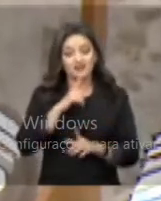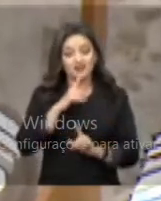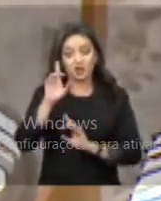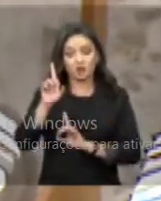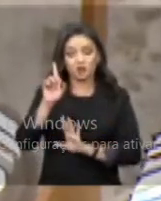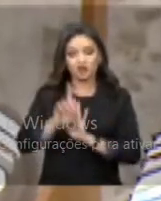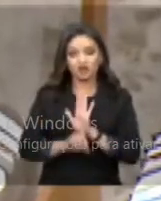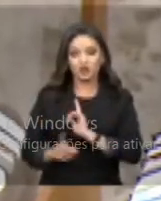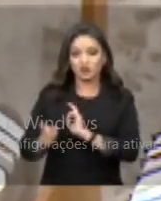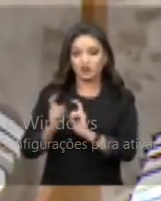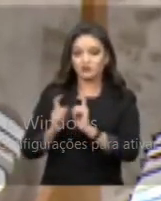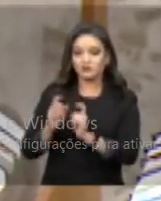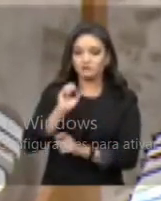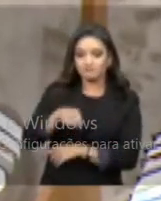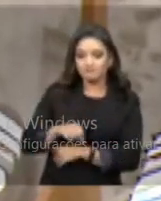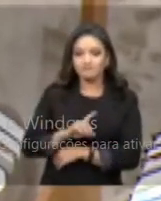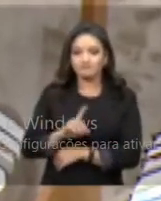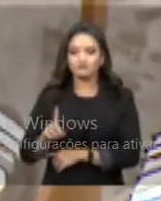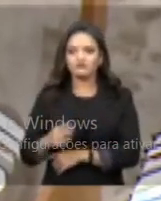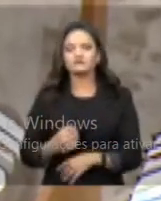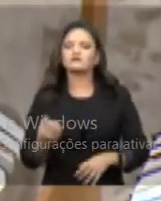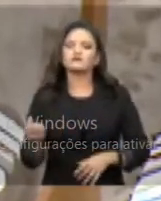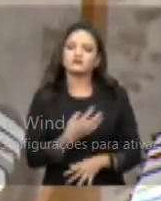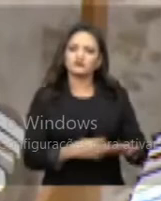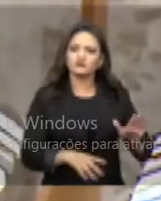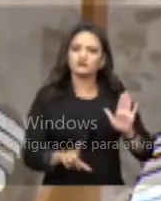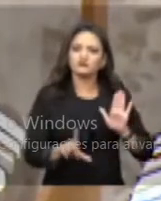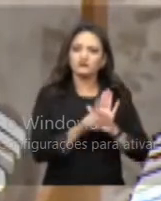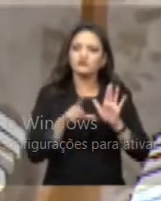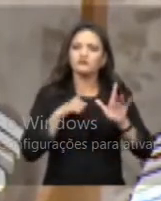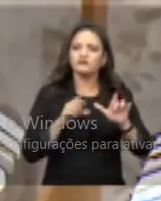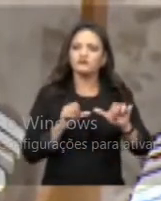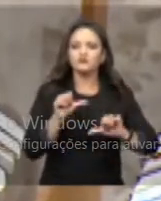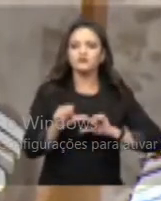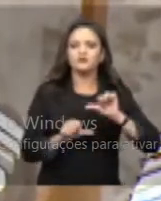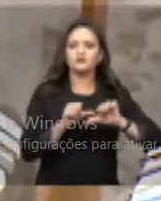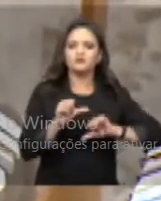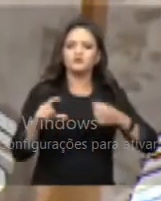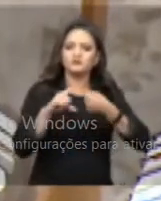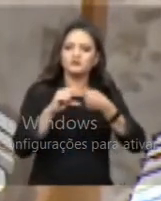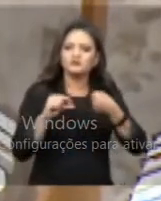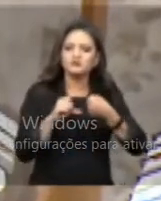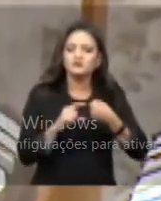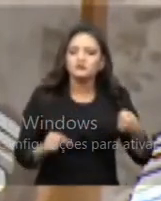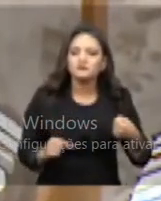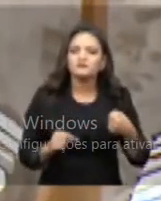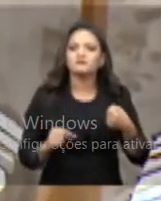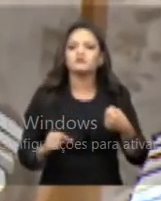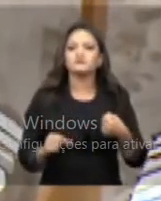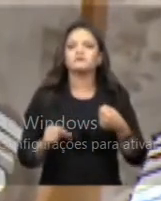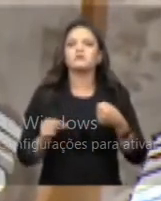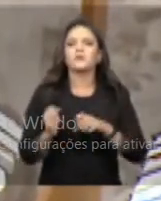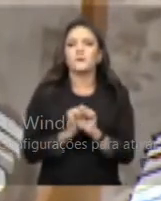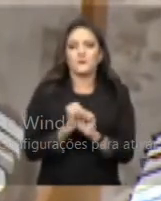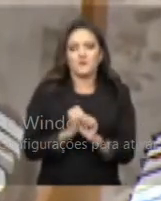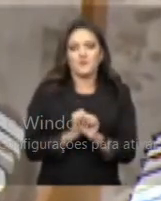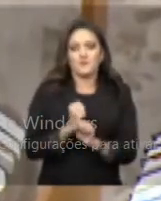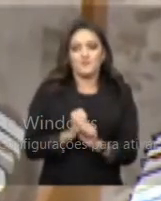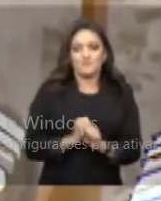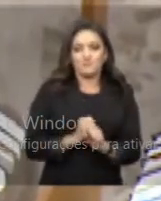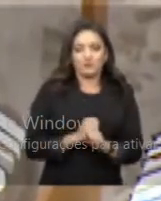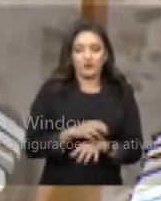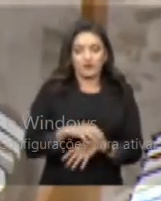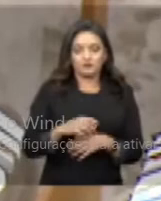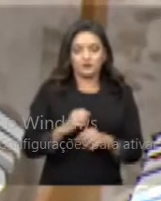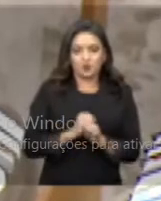sancionador. A lei nova, ao alterar dispositivos da Lei de Improbidade Administrativa de 92, quanto ao